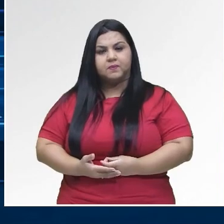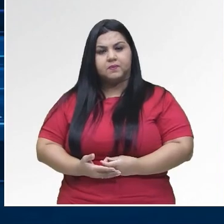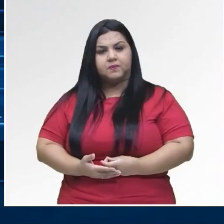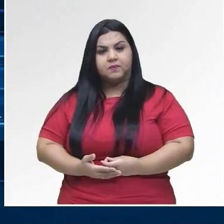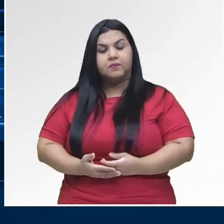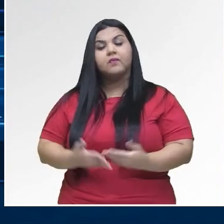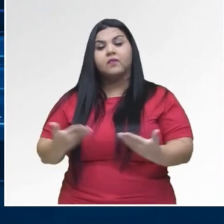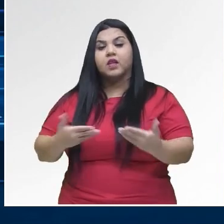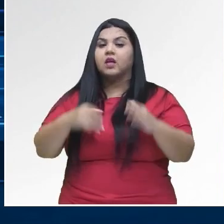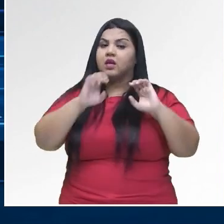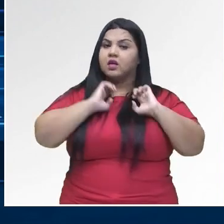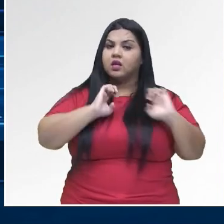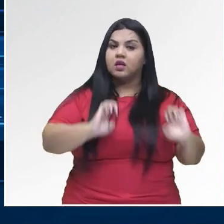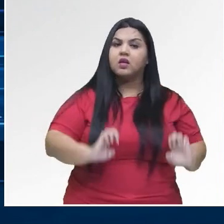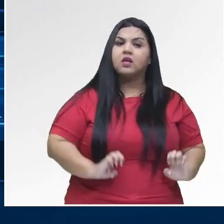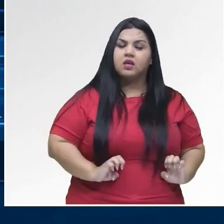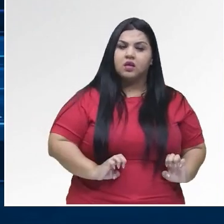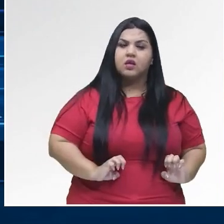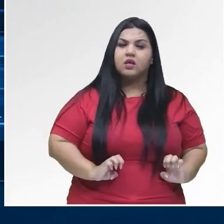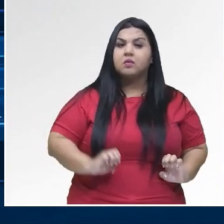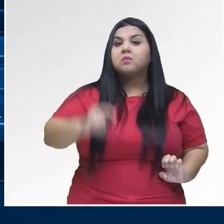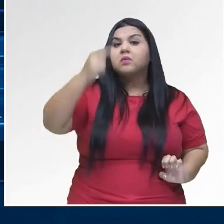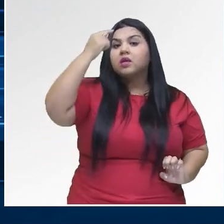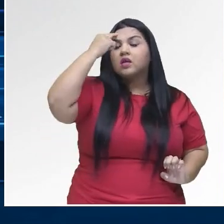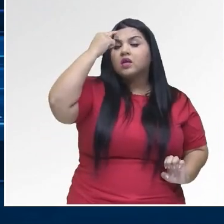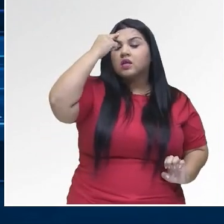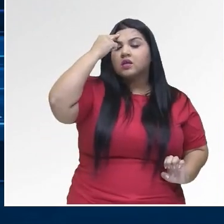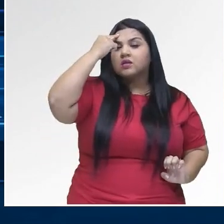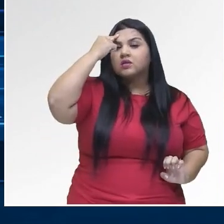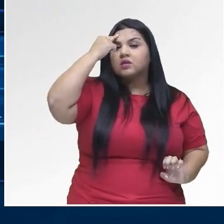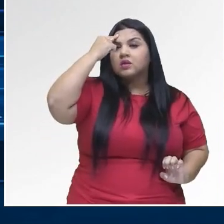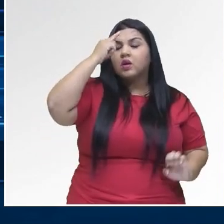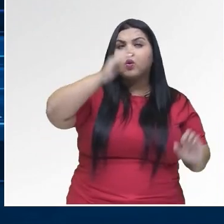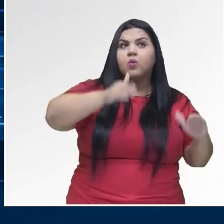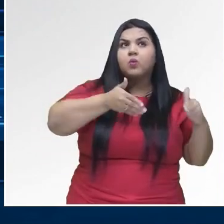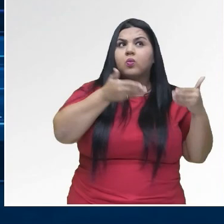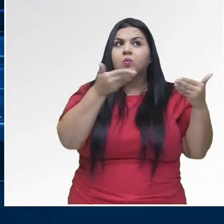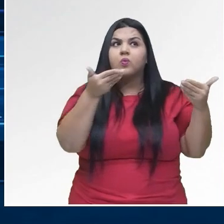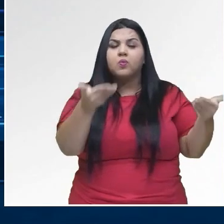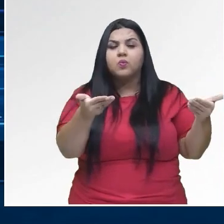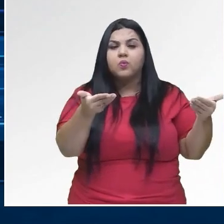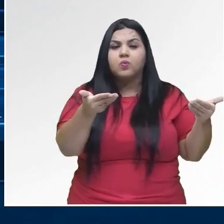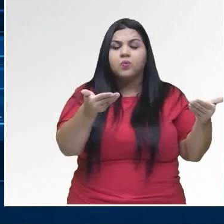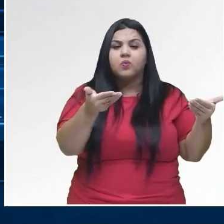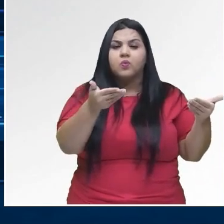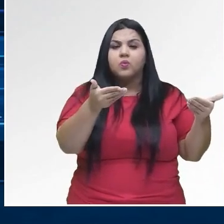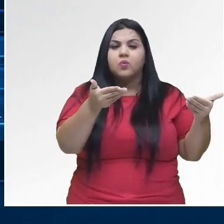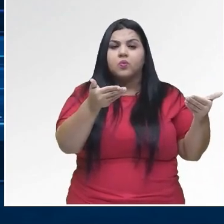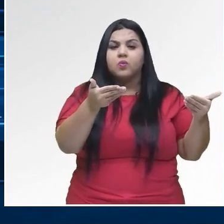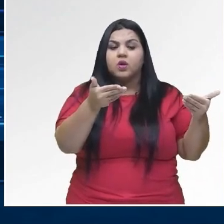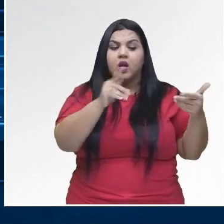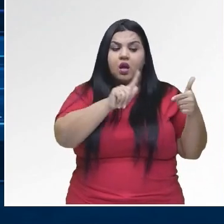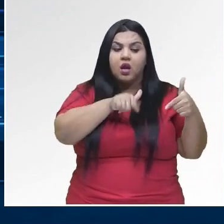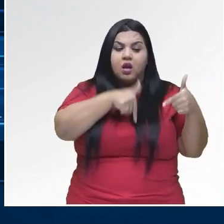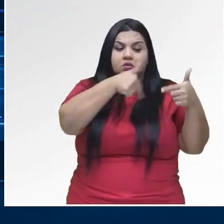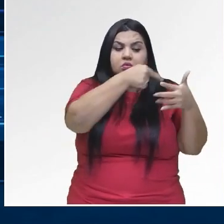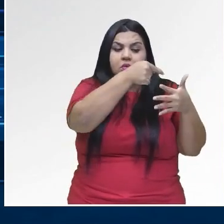A ética pensa sobre quais essas